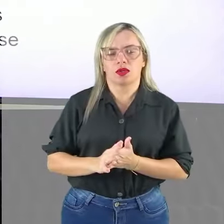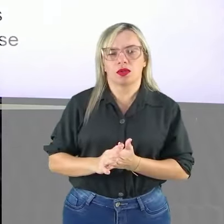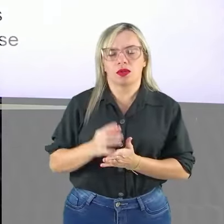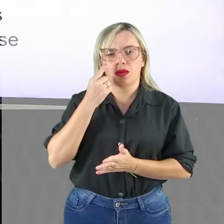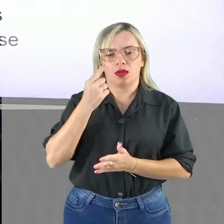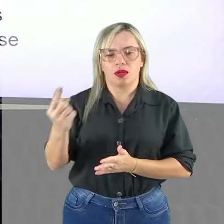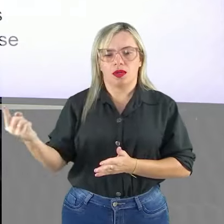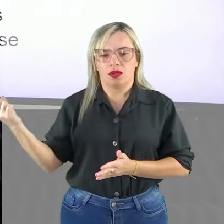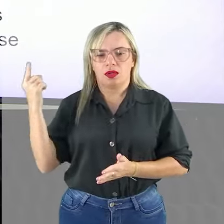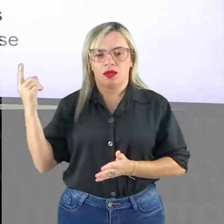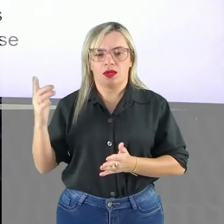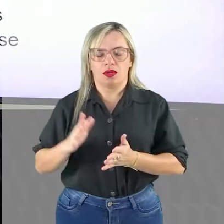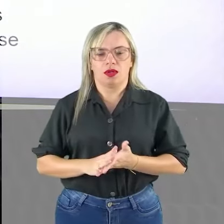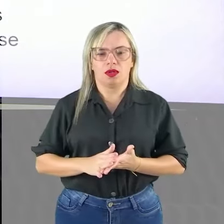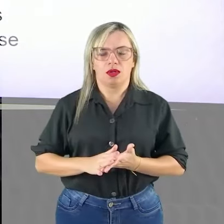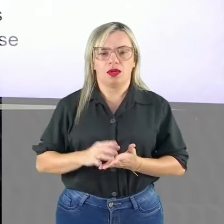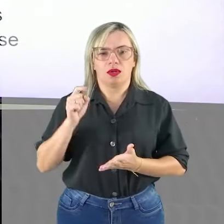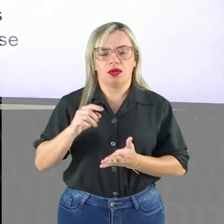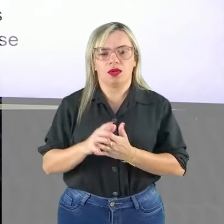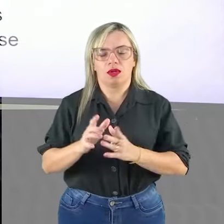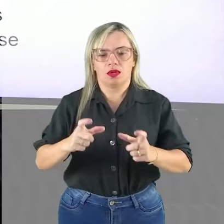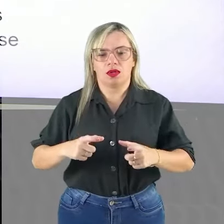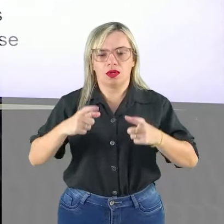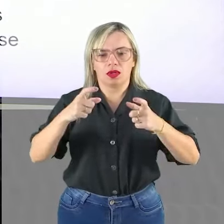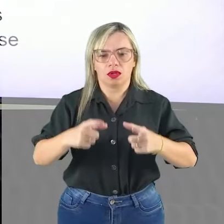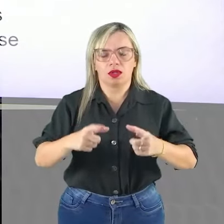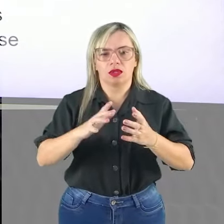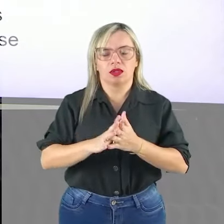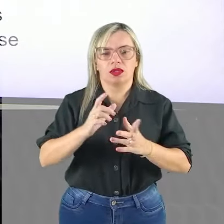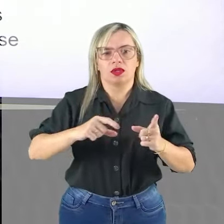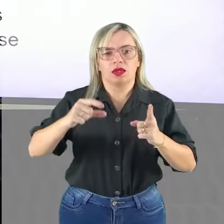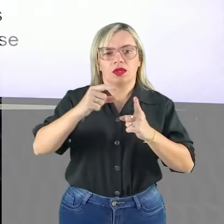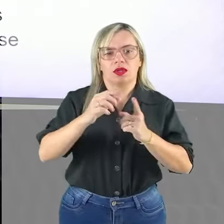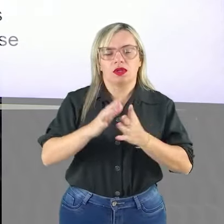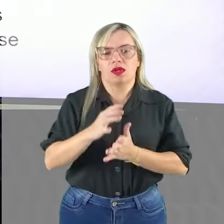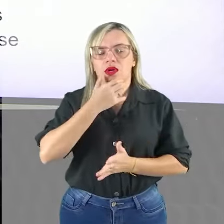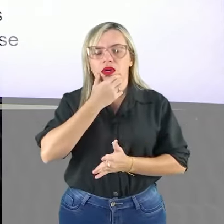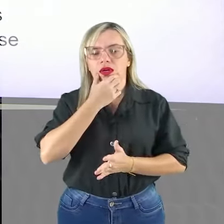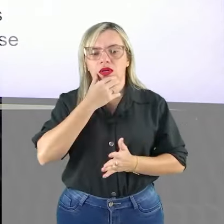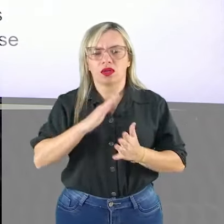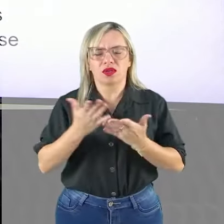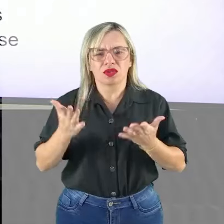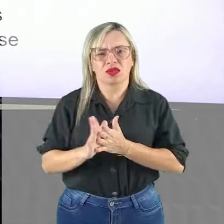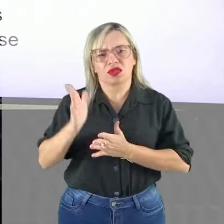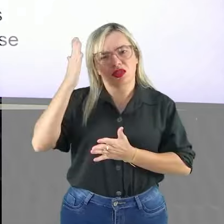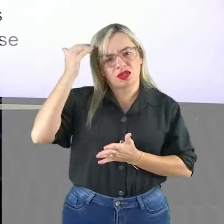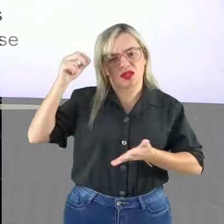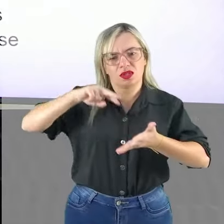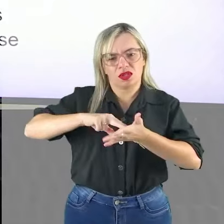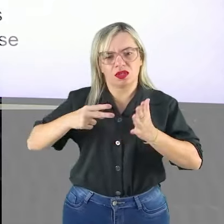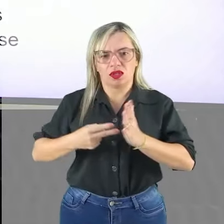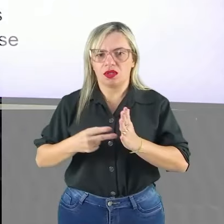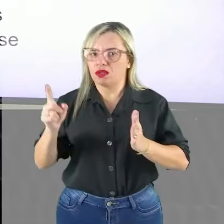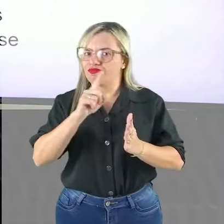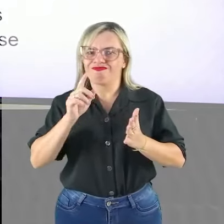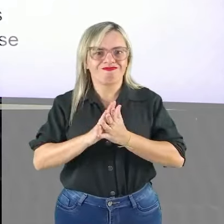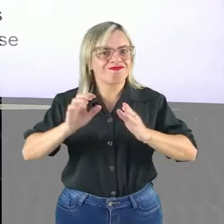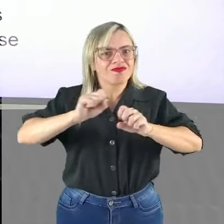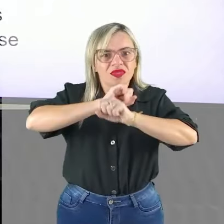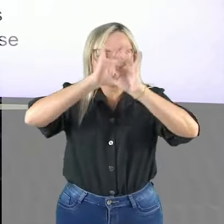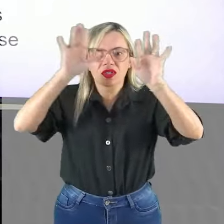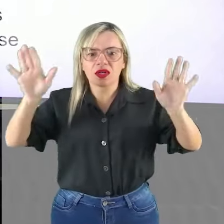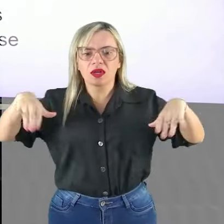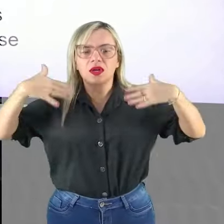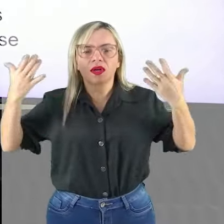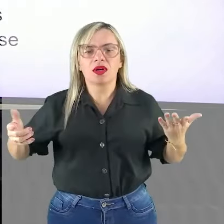forem olhar aqui brevemente vocês vão encontrar palavras em inglês né n Tu sabe o significado de todasas palavras que estão aqui Claro que não eu não sei